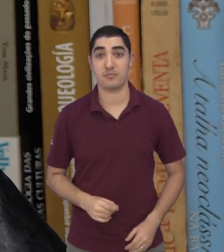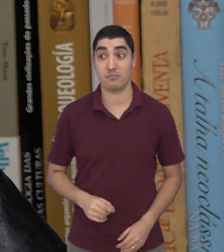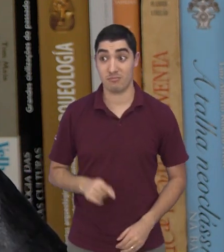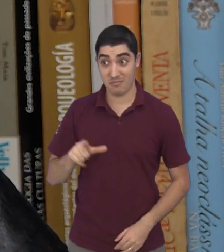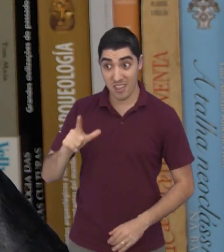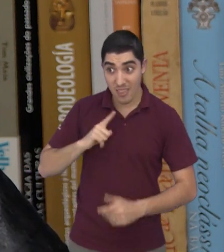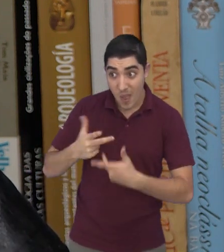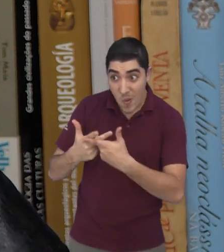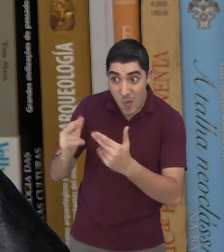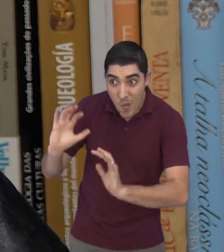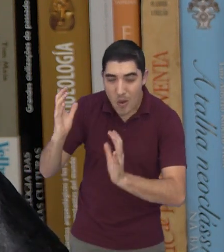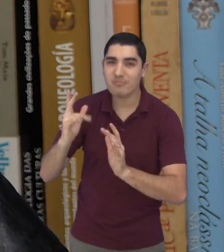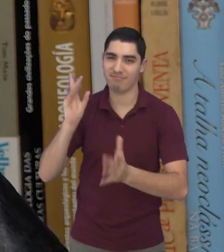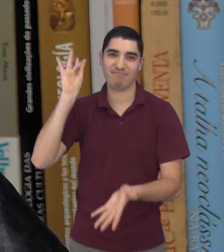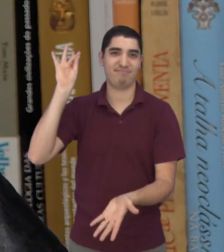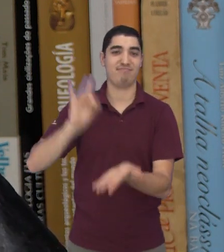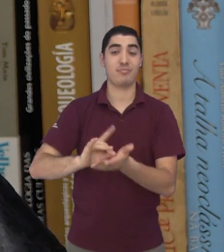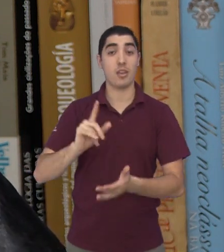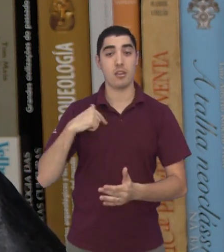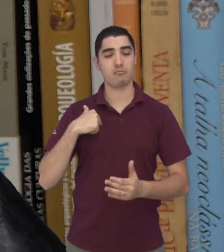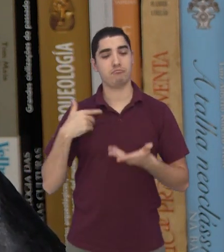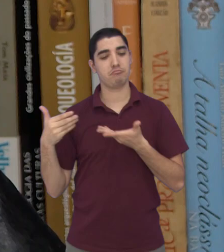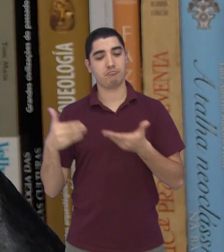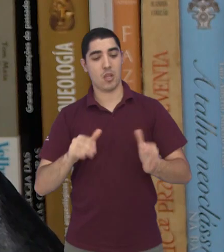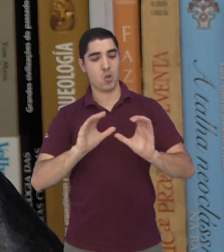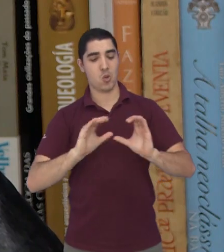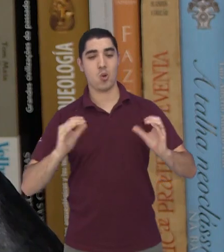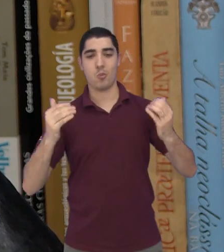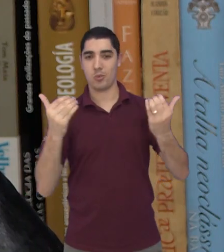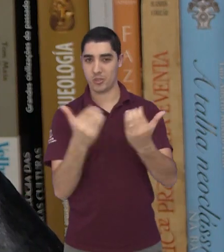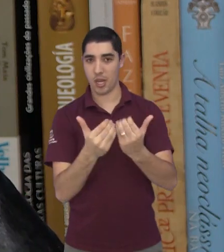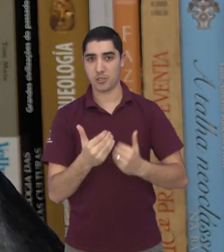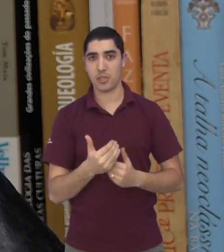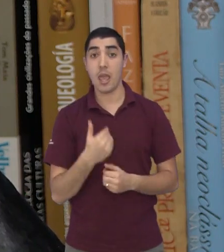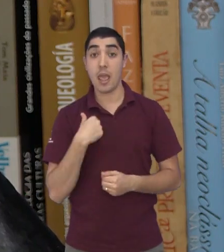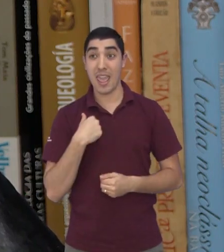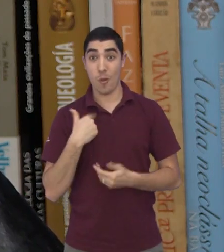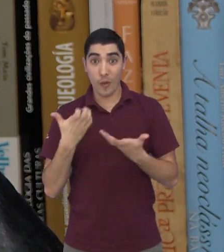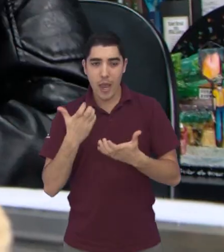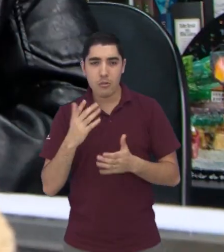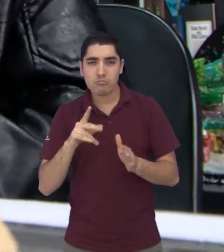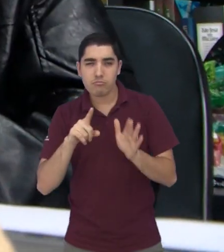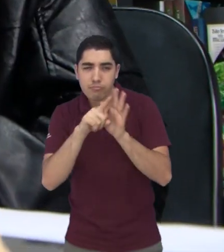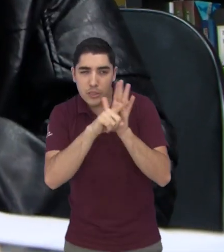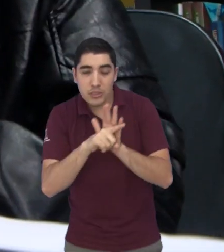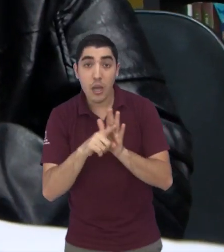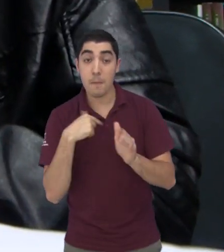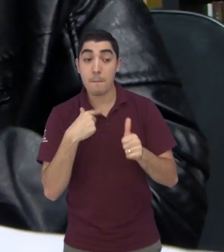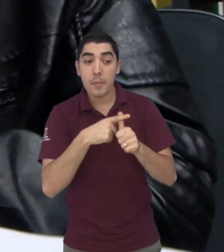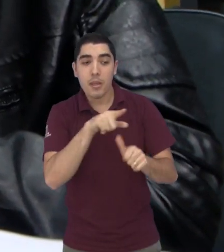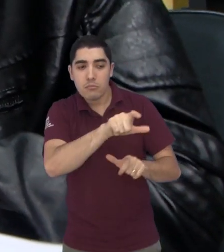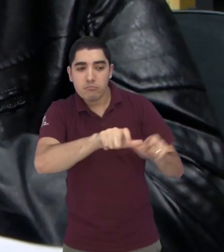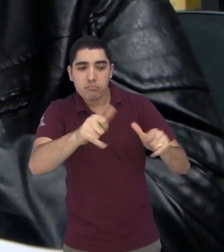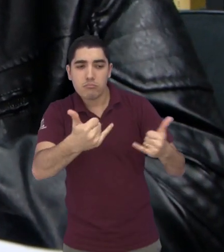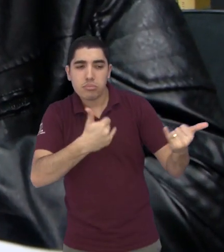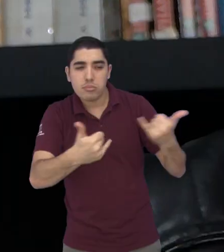sítio arqueológico, primeiro eu chego a uma comunidade. Tenho que tentar ouvir o que eles têm que dizer.